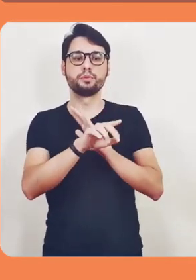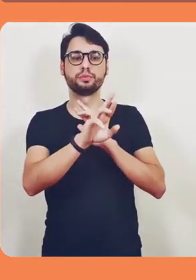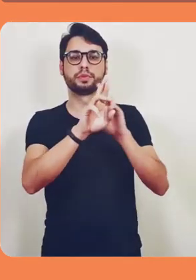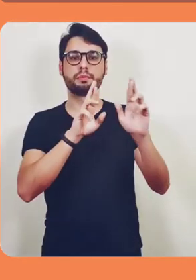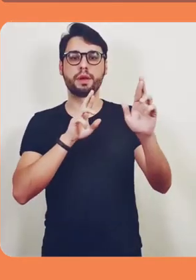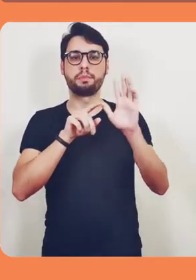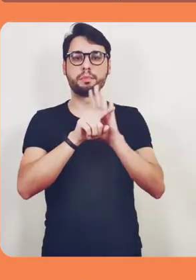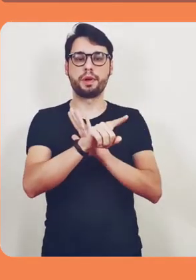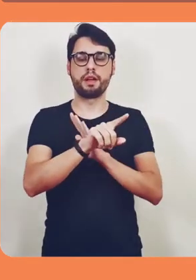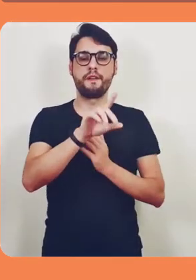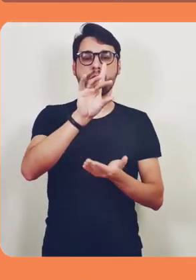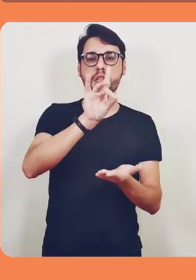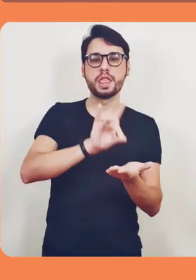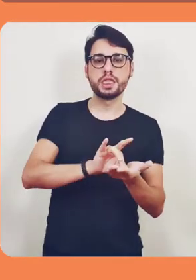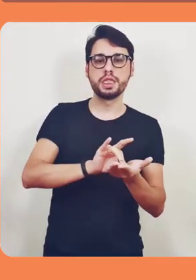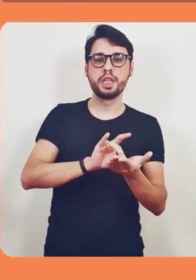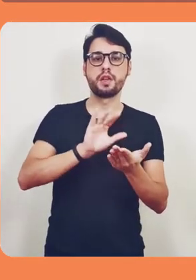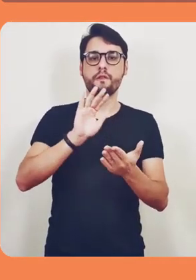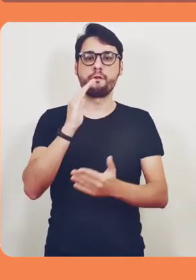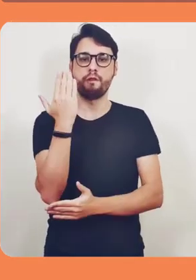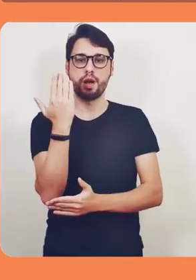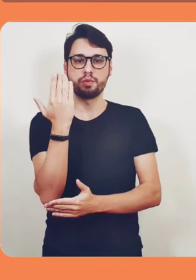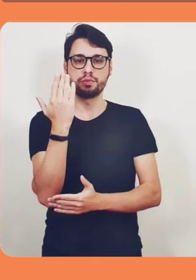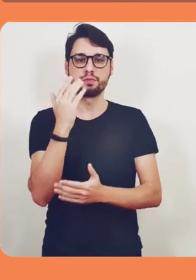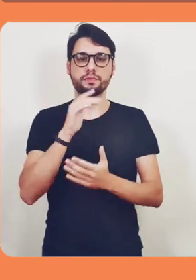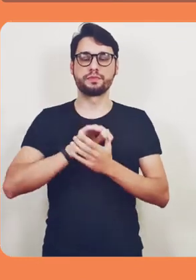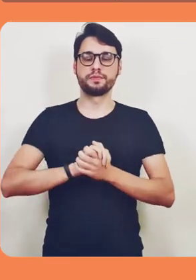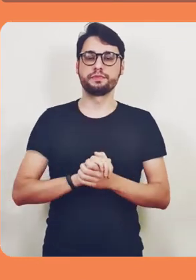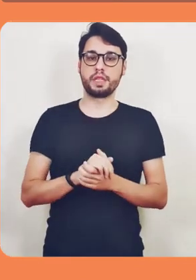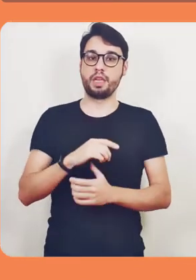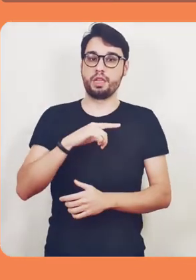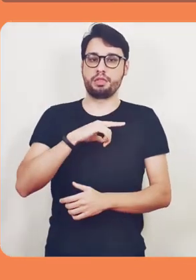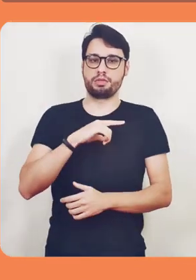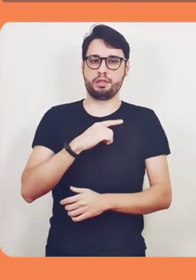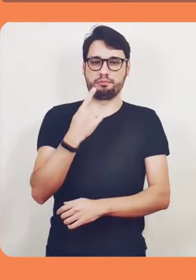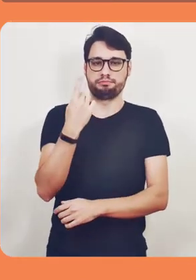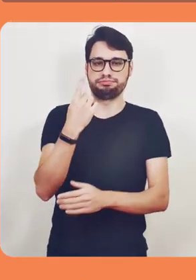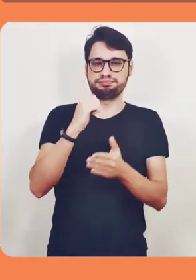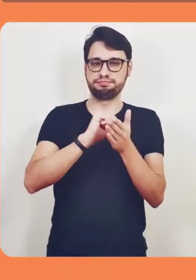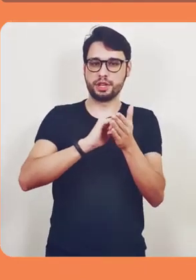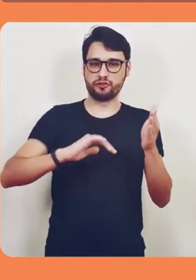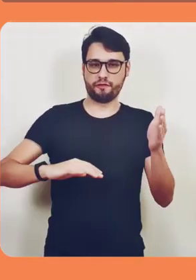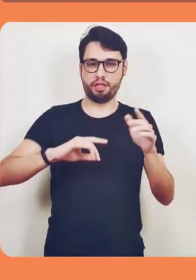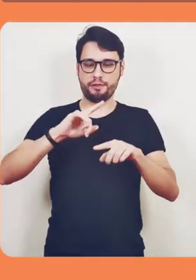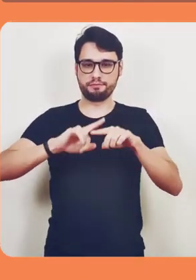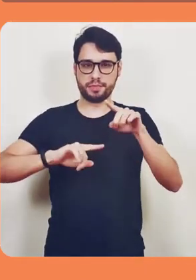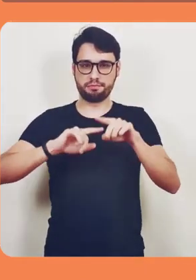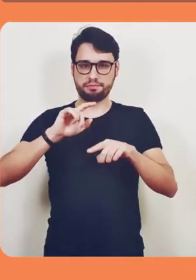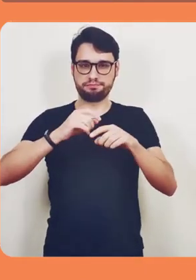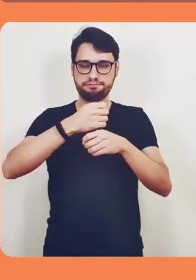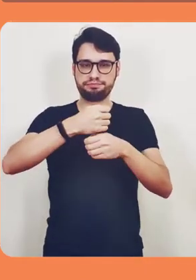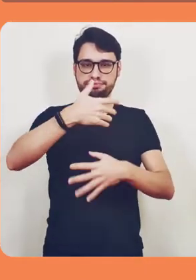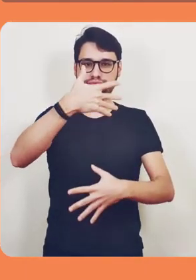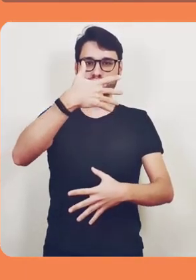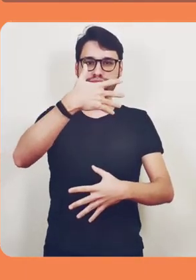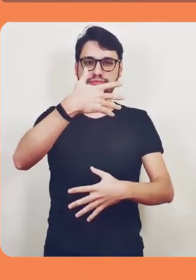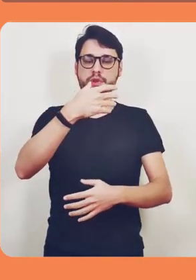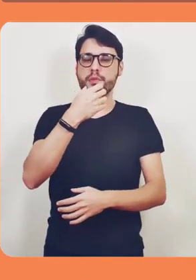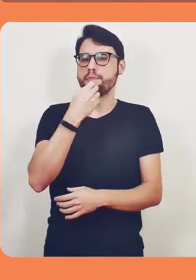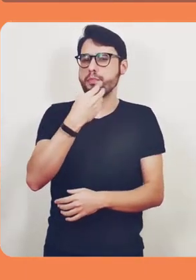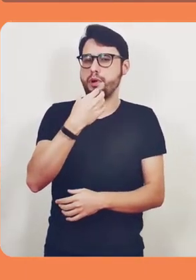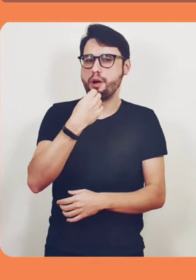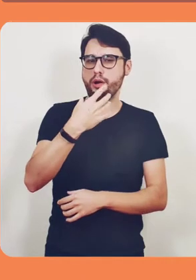várias outras atividades interessante e como por exemplo questões de verdadeiro ou falso